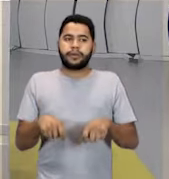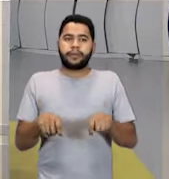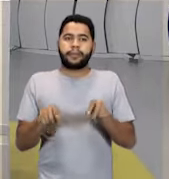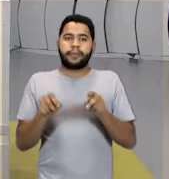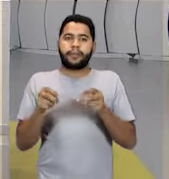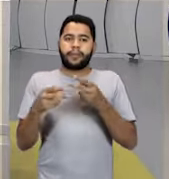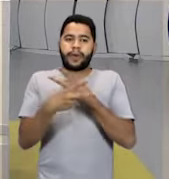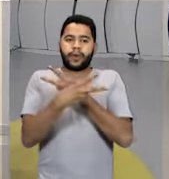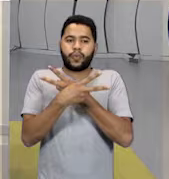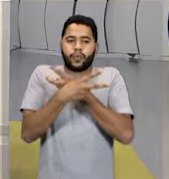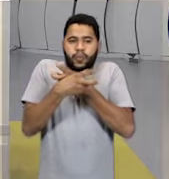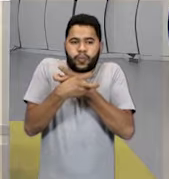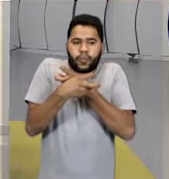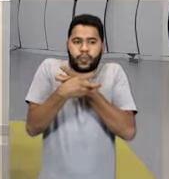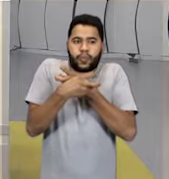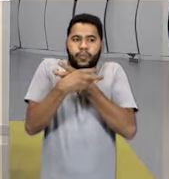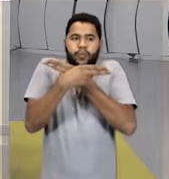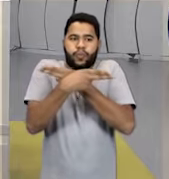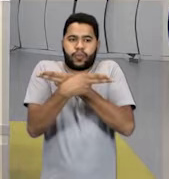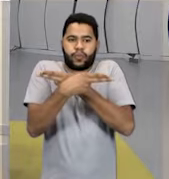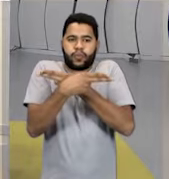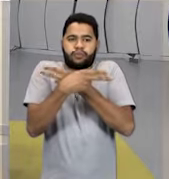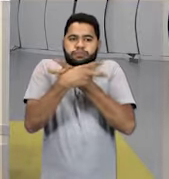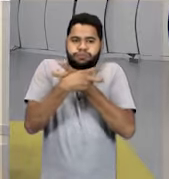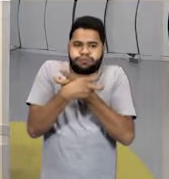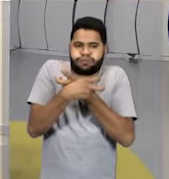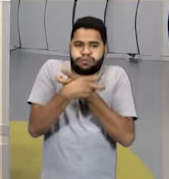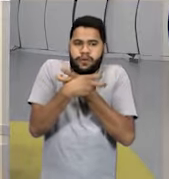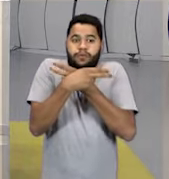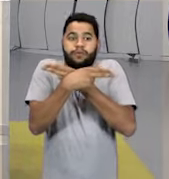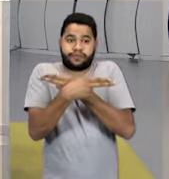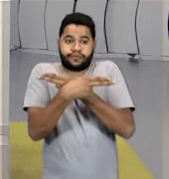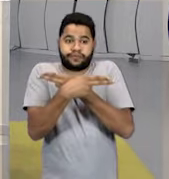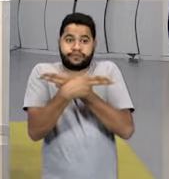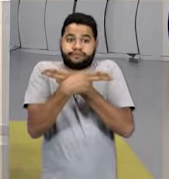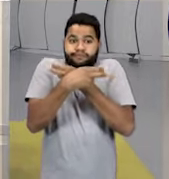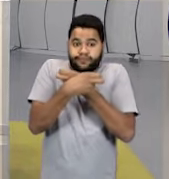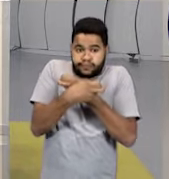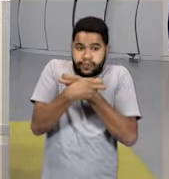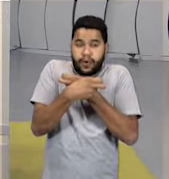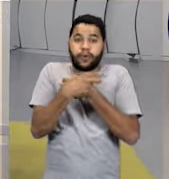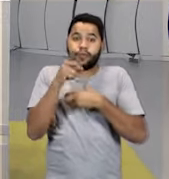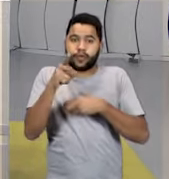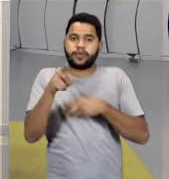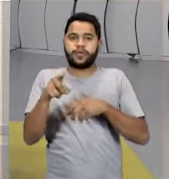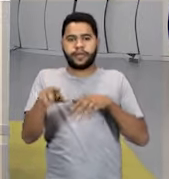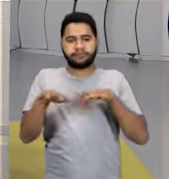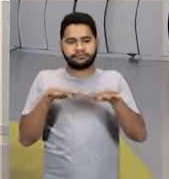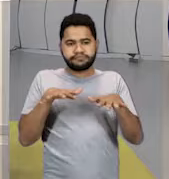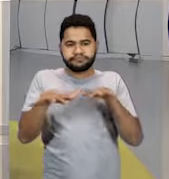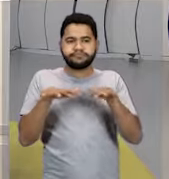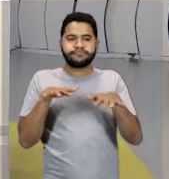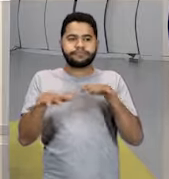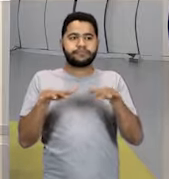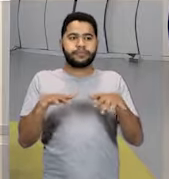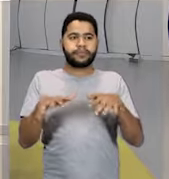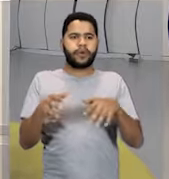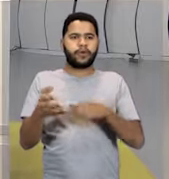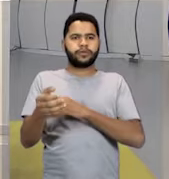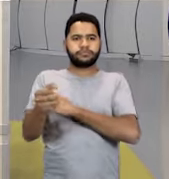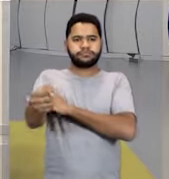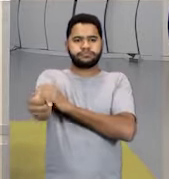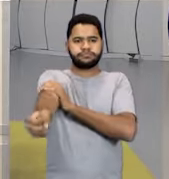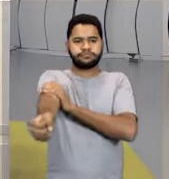contraírem e se esticarem. Quando você realiza os seus movimentos, os movimentos do seu corpo, você pode perceber